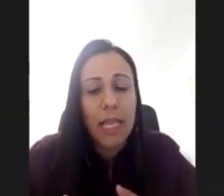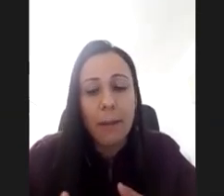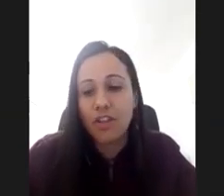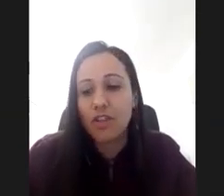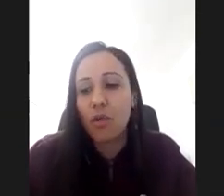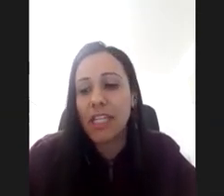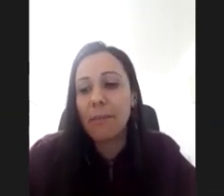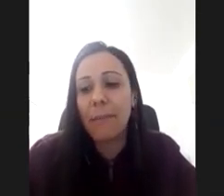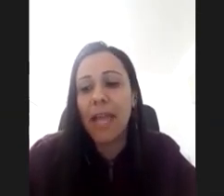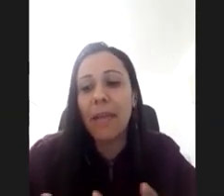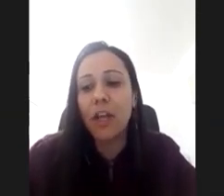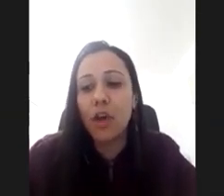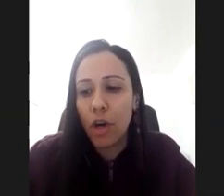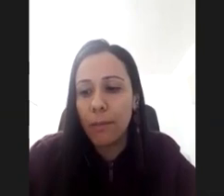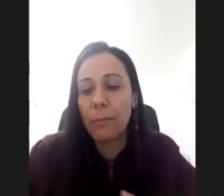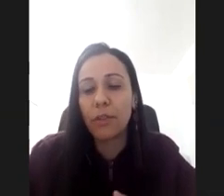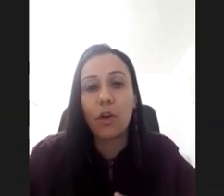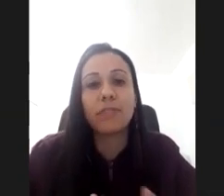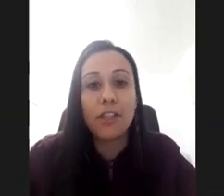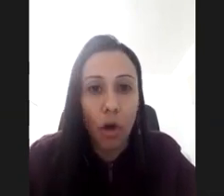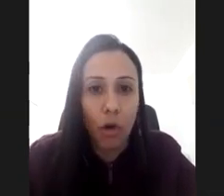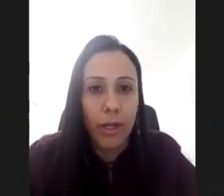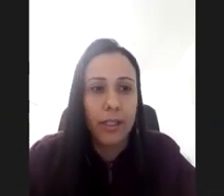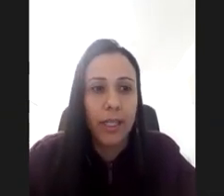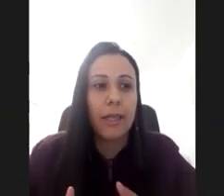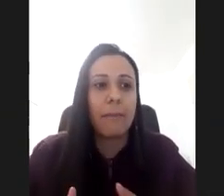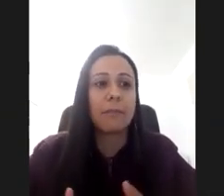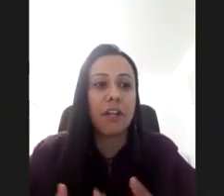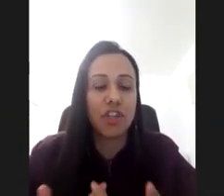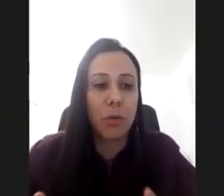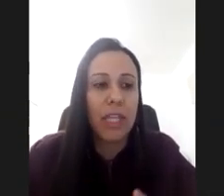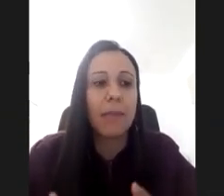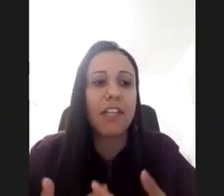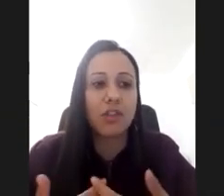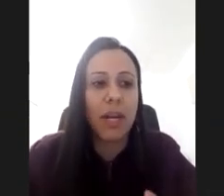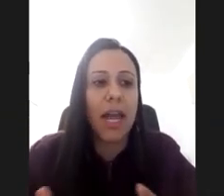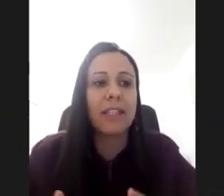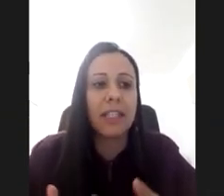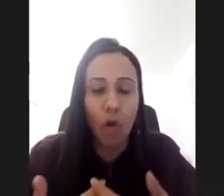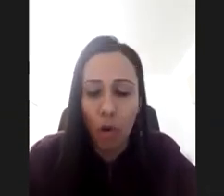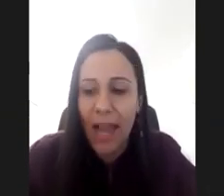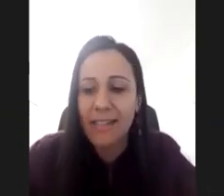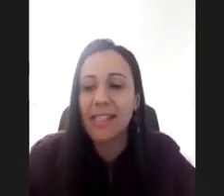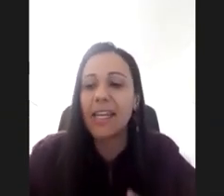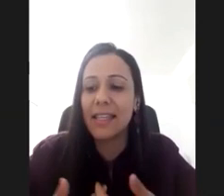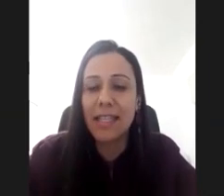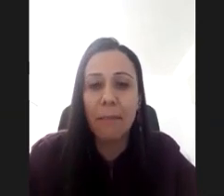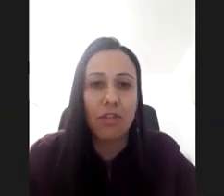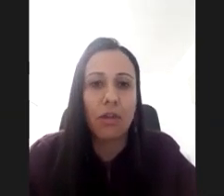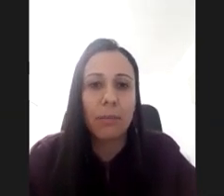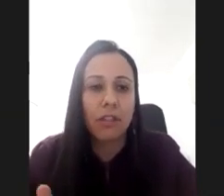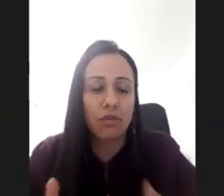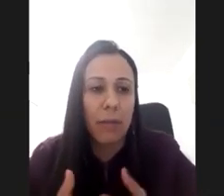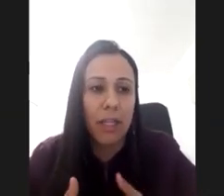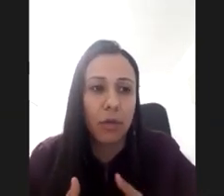trabalhadores, para a gente conseguir mapear melhor, para poder contar a história, né? Mas para a gente poder aí mensurar e colocar a cena esse debate